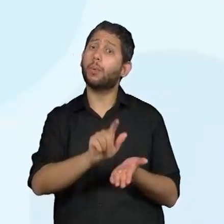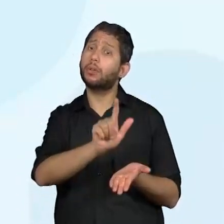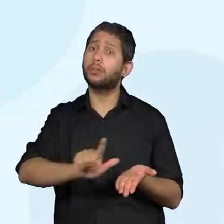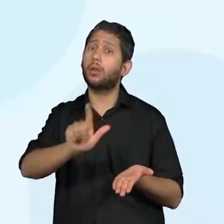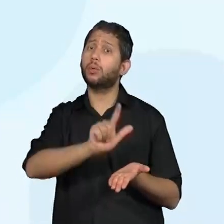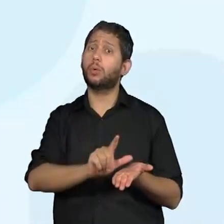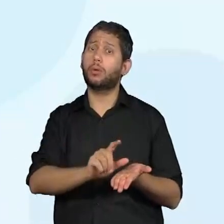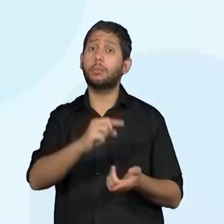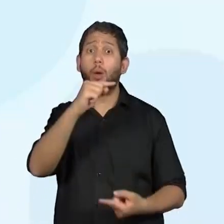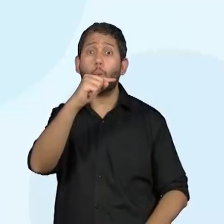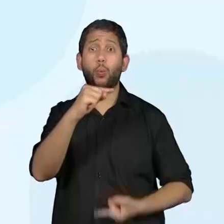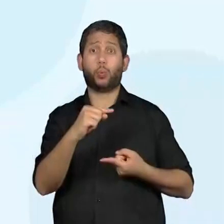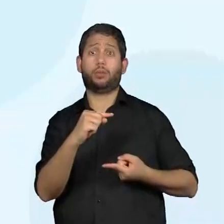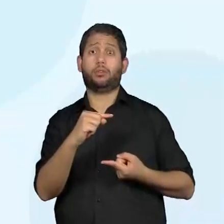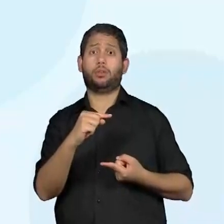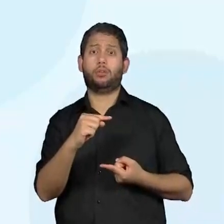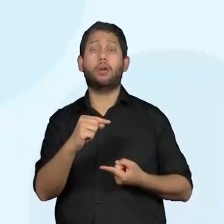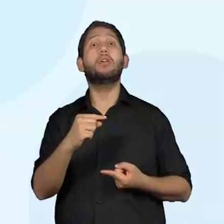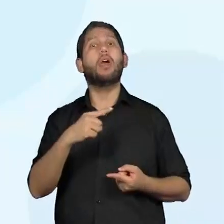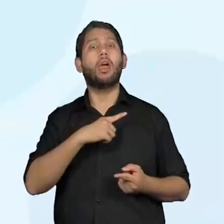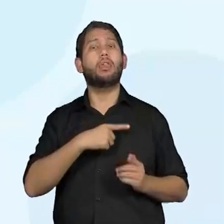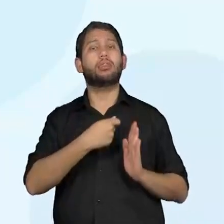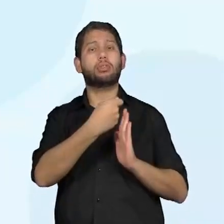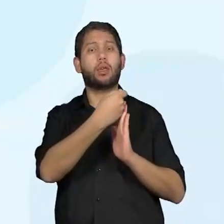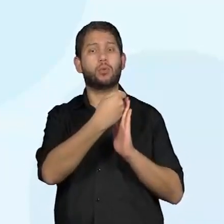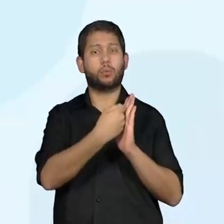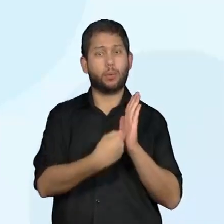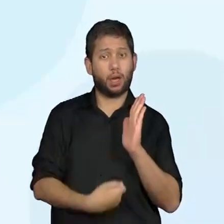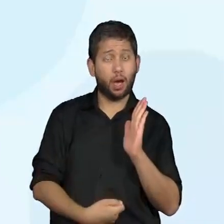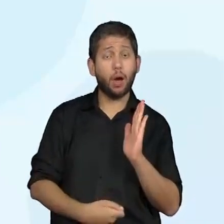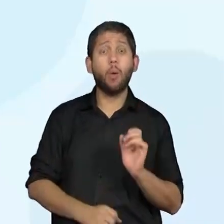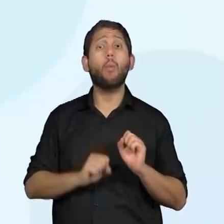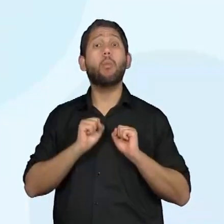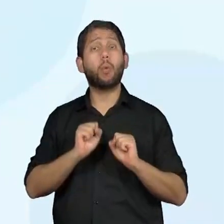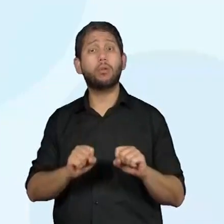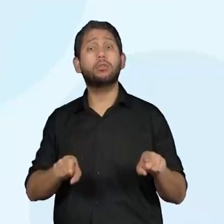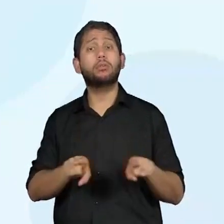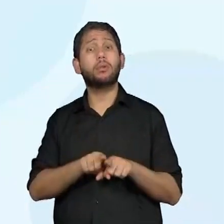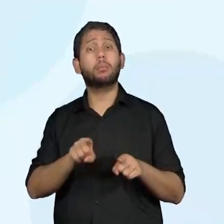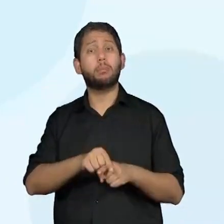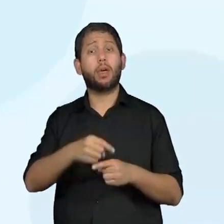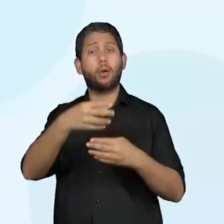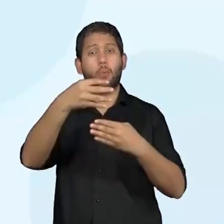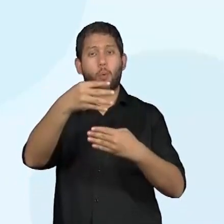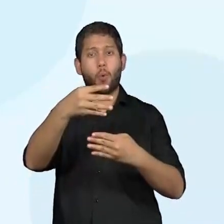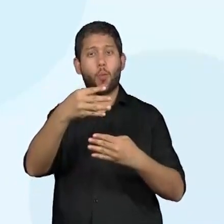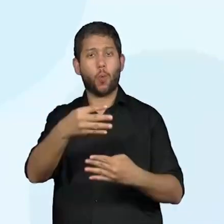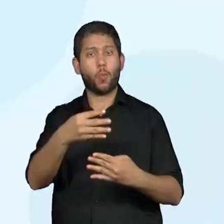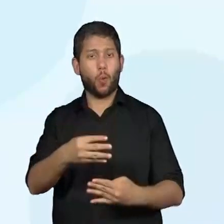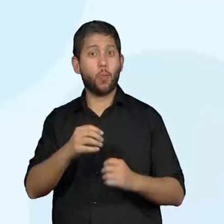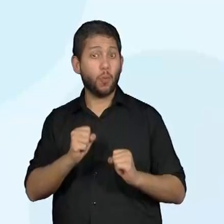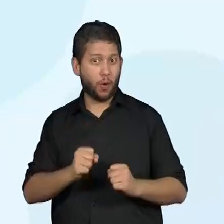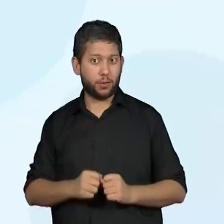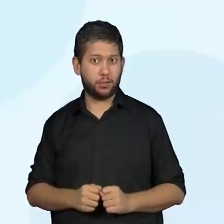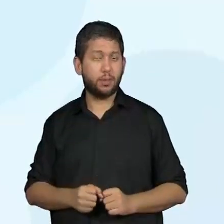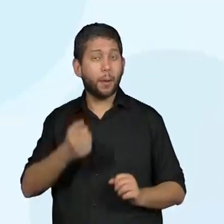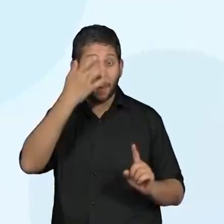curtas, escritas em prosa ou em verso, em que personagens são animais